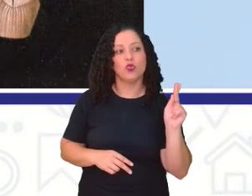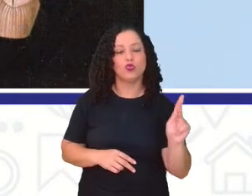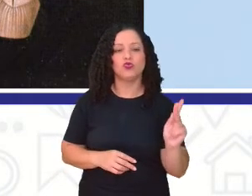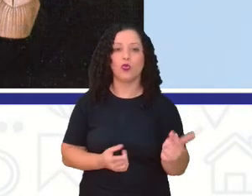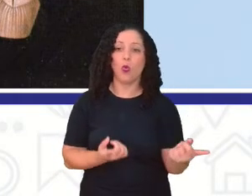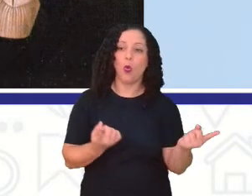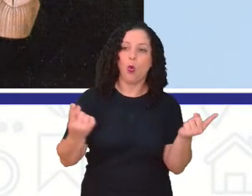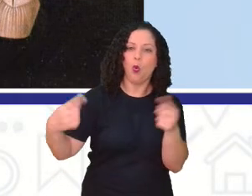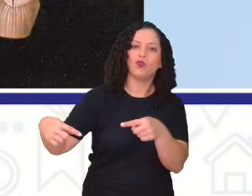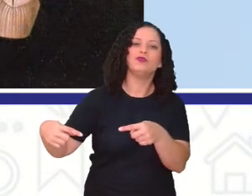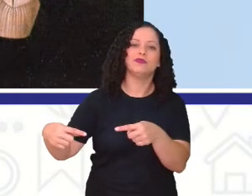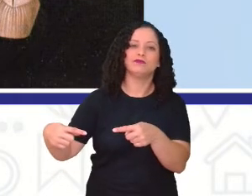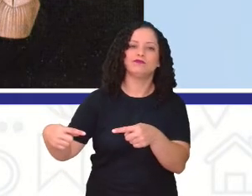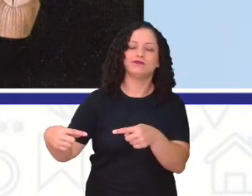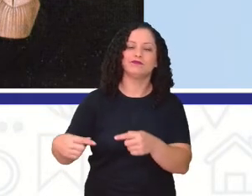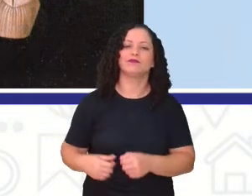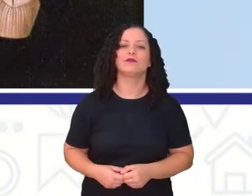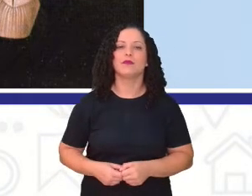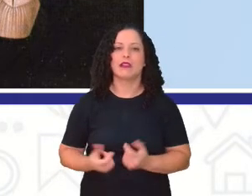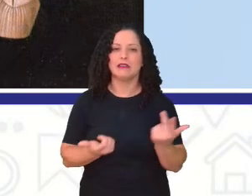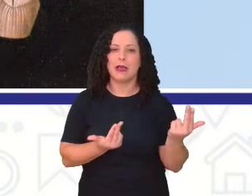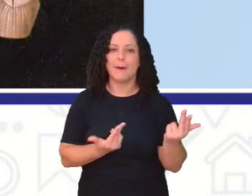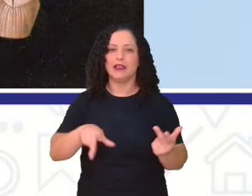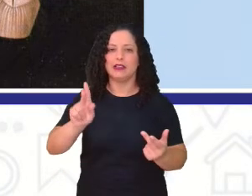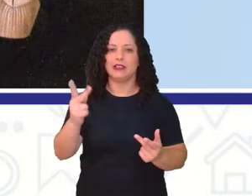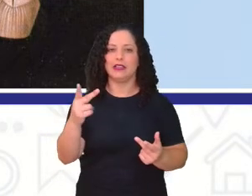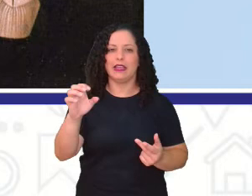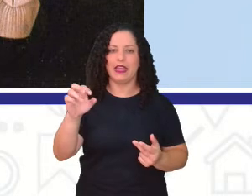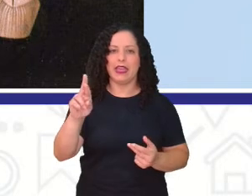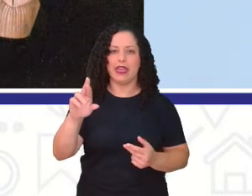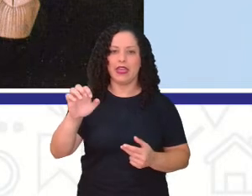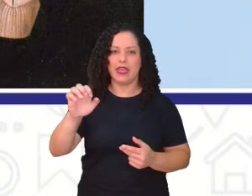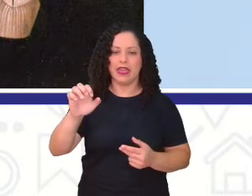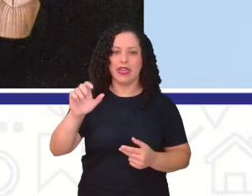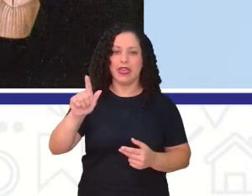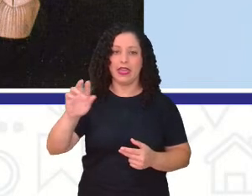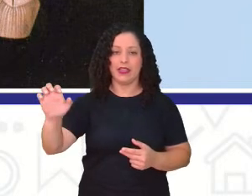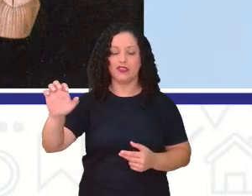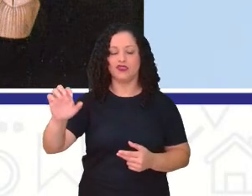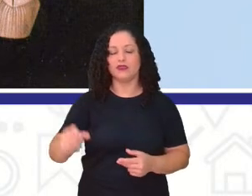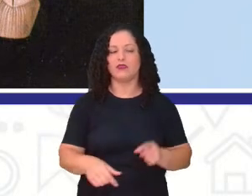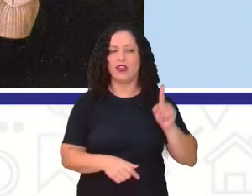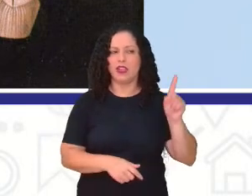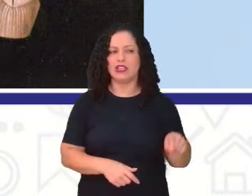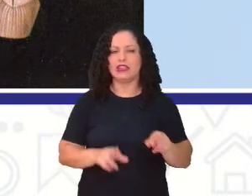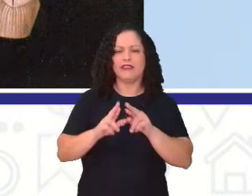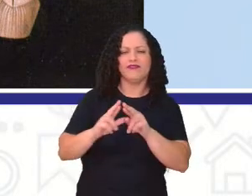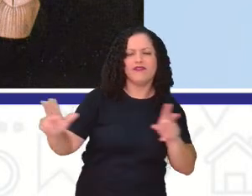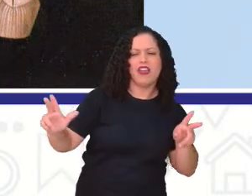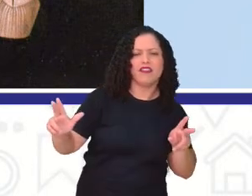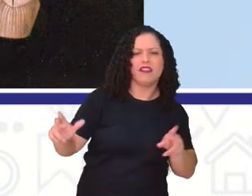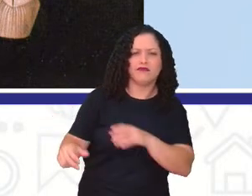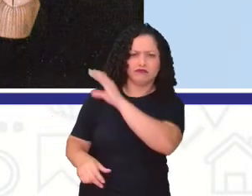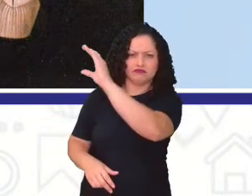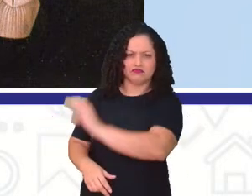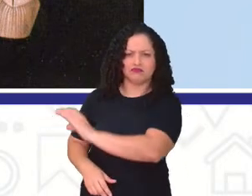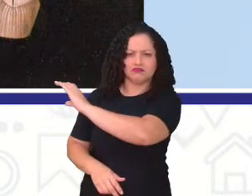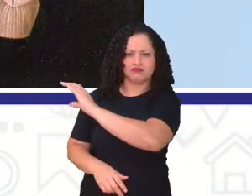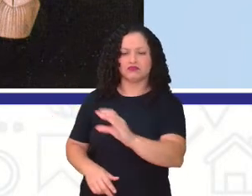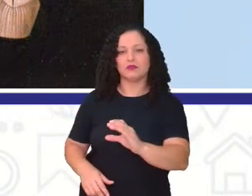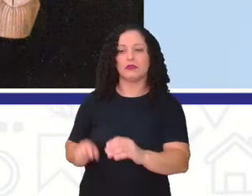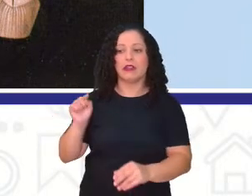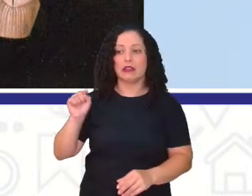que é um herege? Camarada que está pregando aquilo que é diferente do que a igreja ensina. A igreja, ela